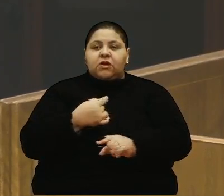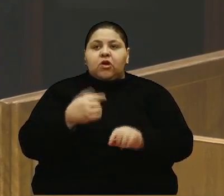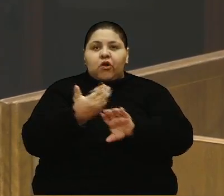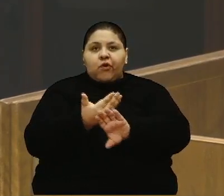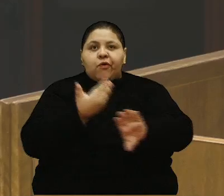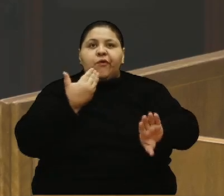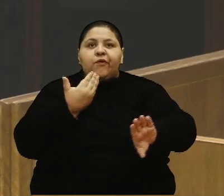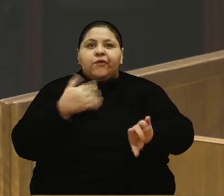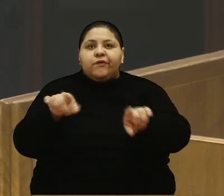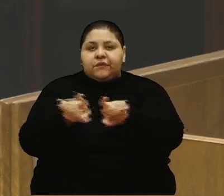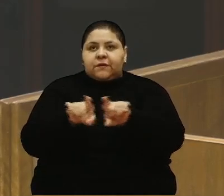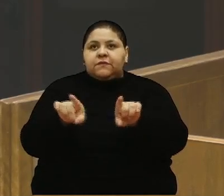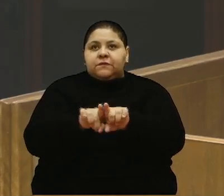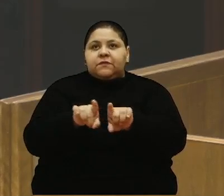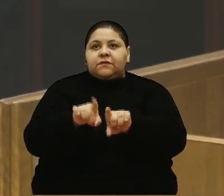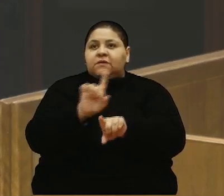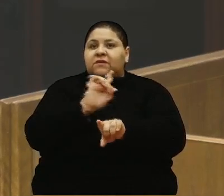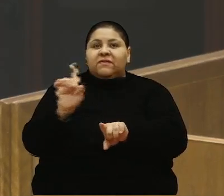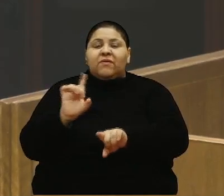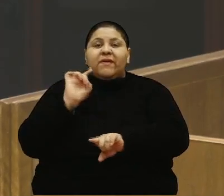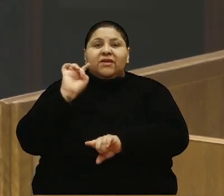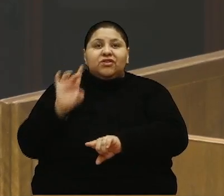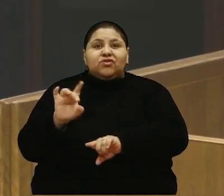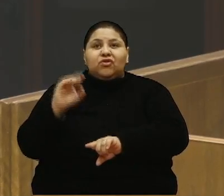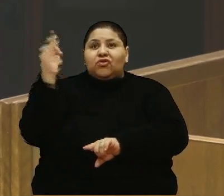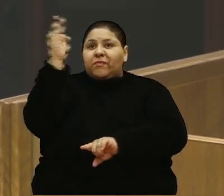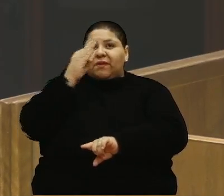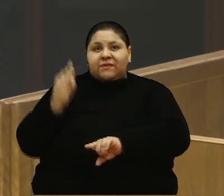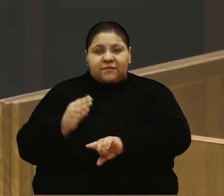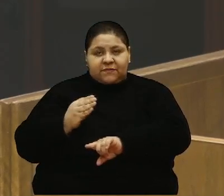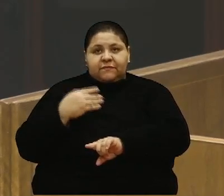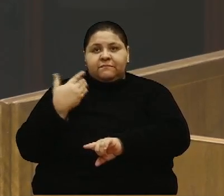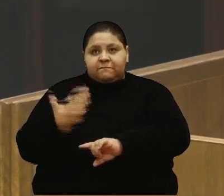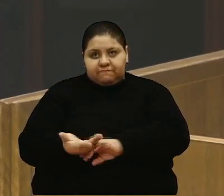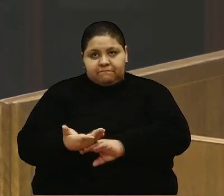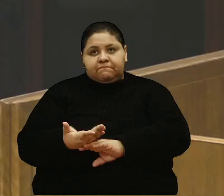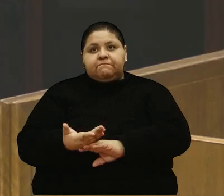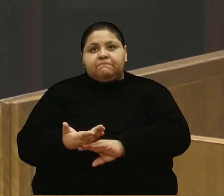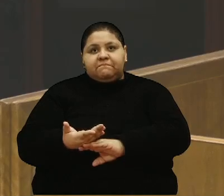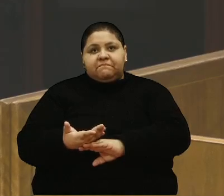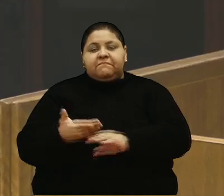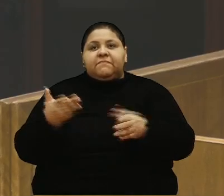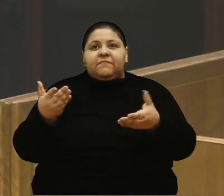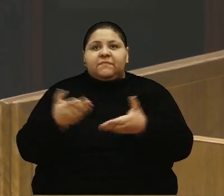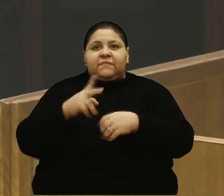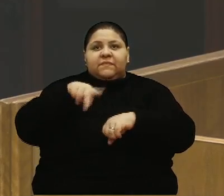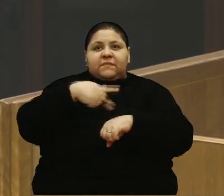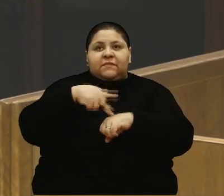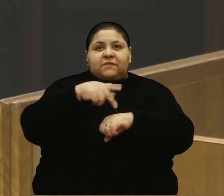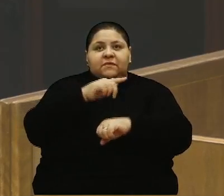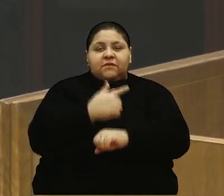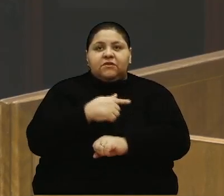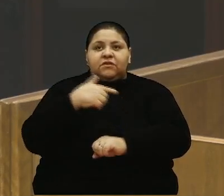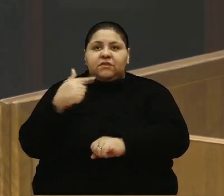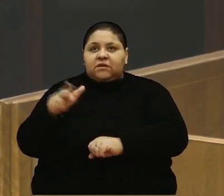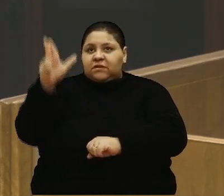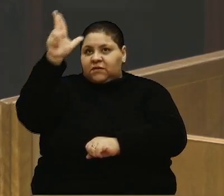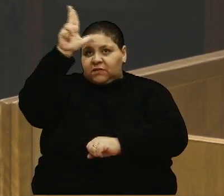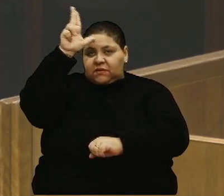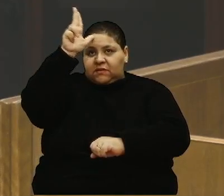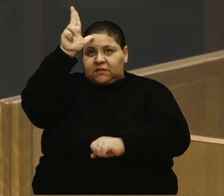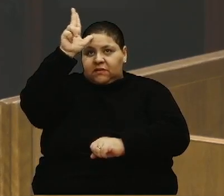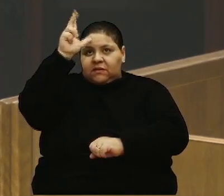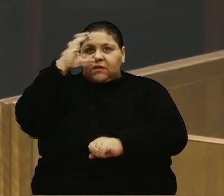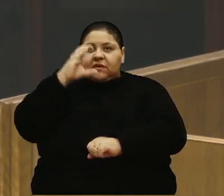licenciamento simplificado, ela não é exclusiva do Brasil, gente. Tá? Países do G7, Alemanha, Canadá,